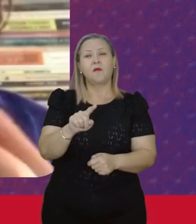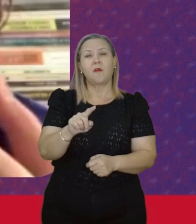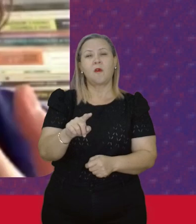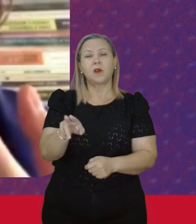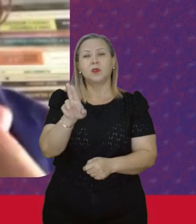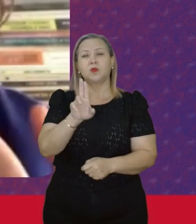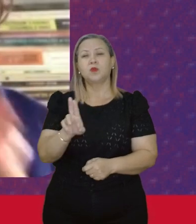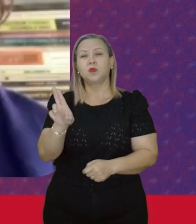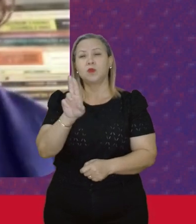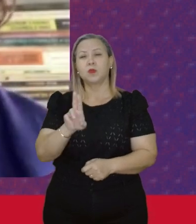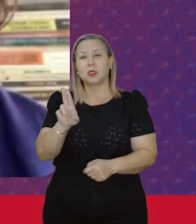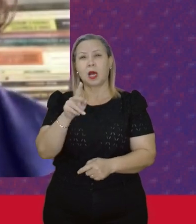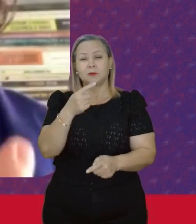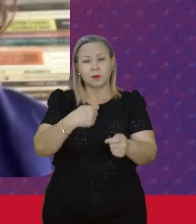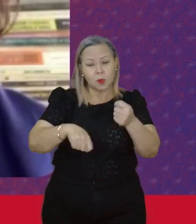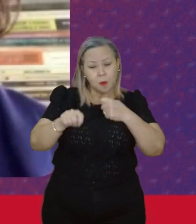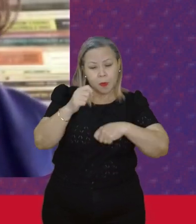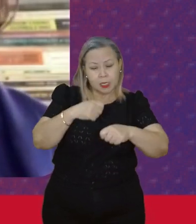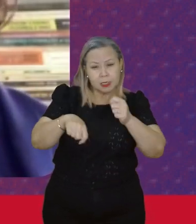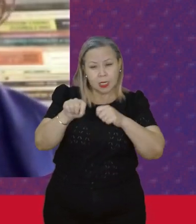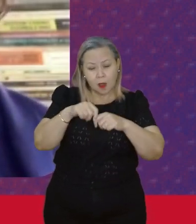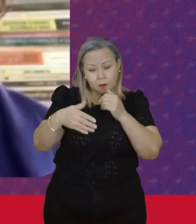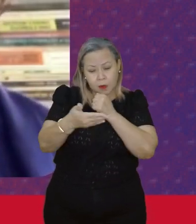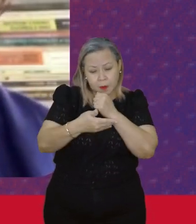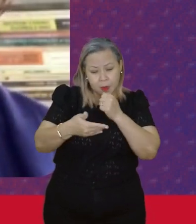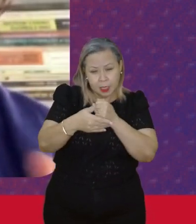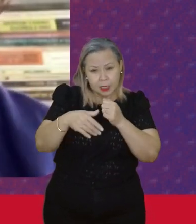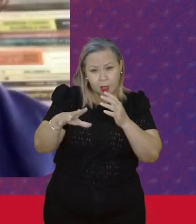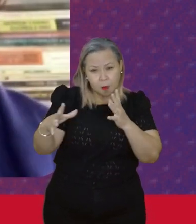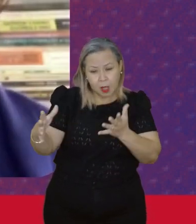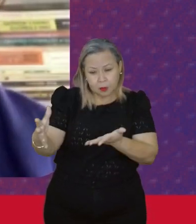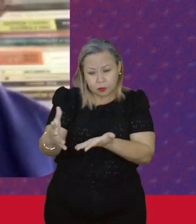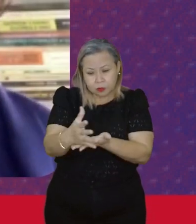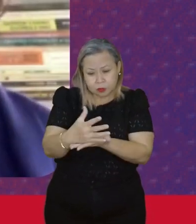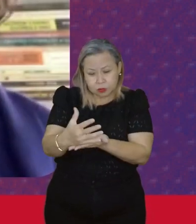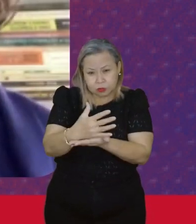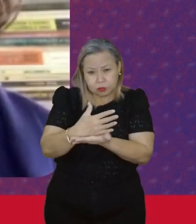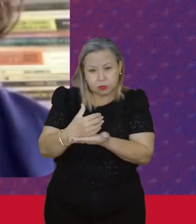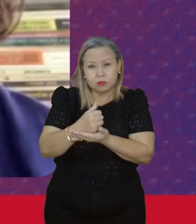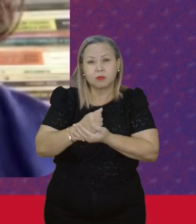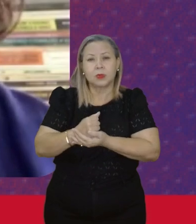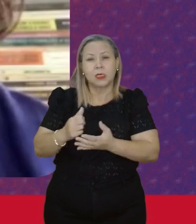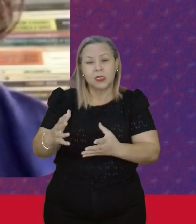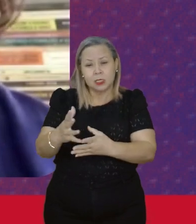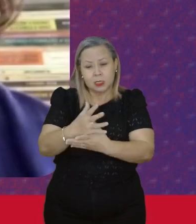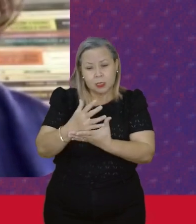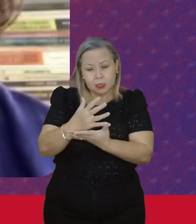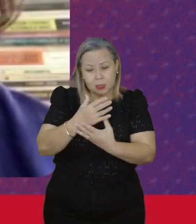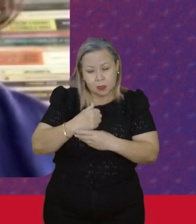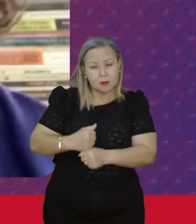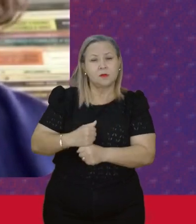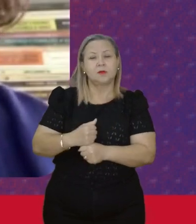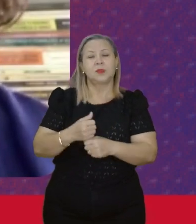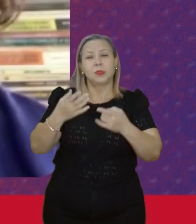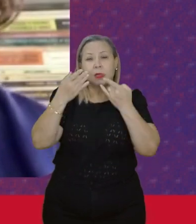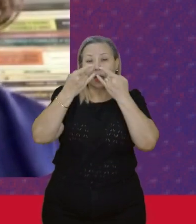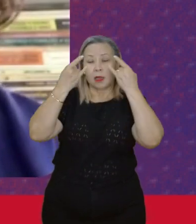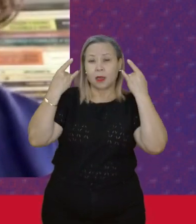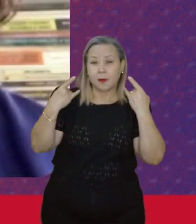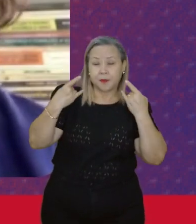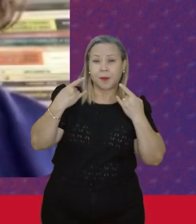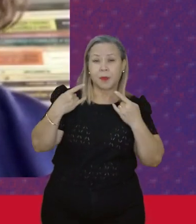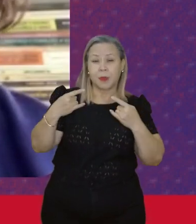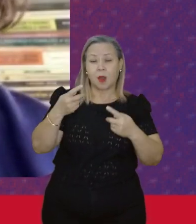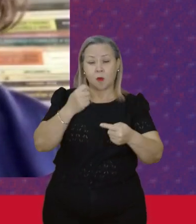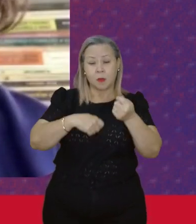comercial fundamental para o acúmulo de capital comercial na Espanha e